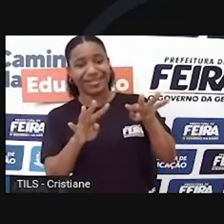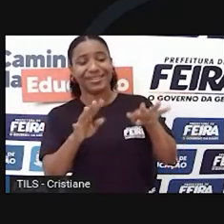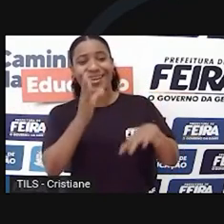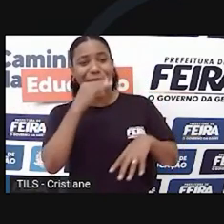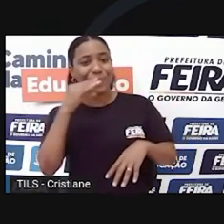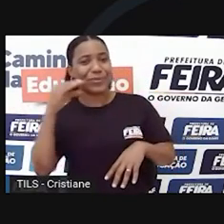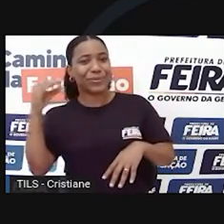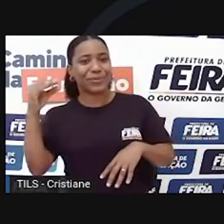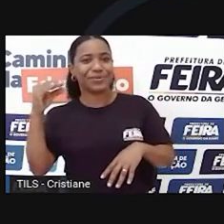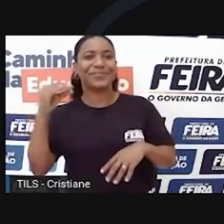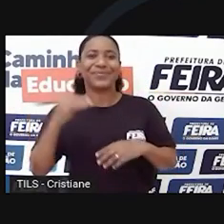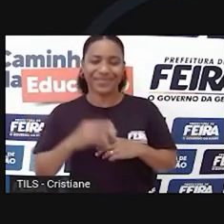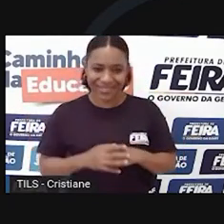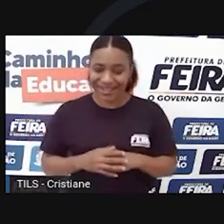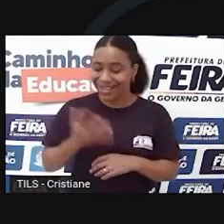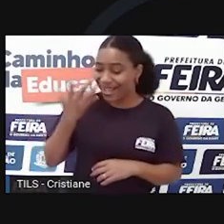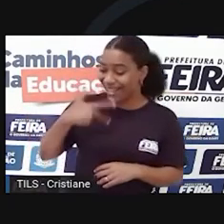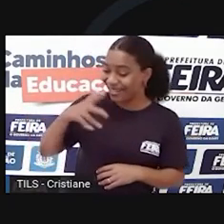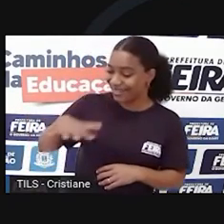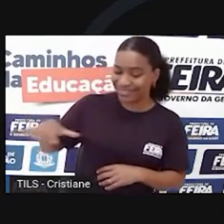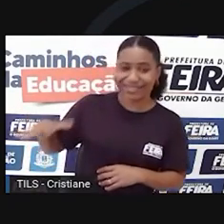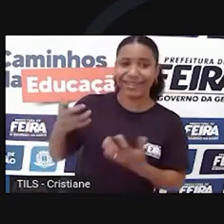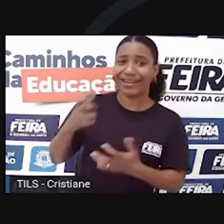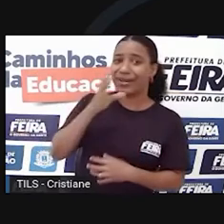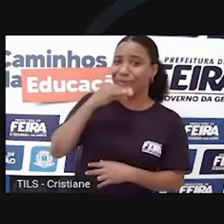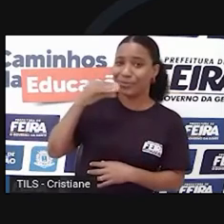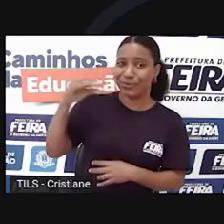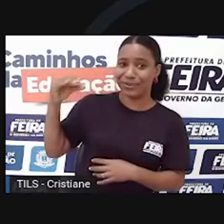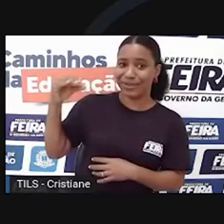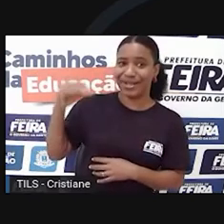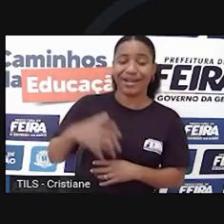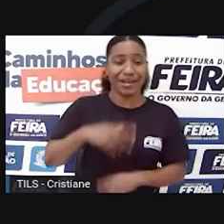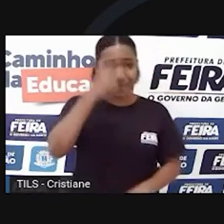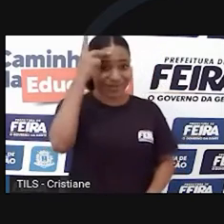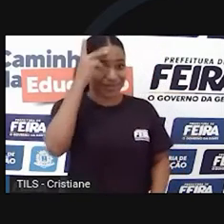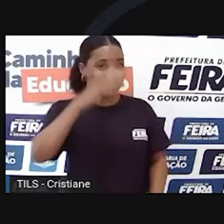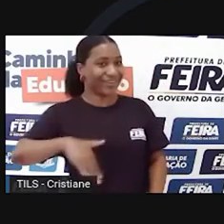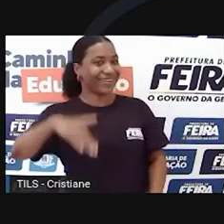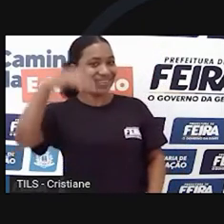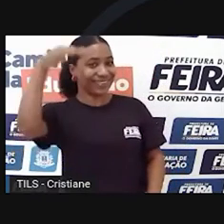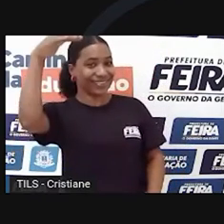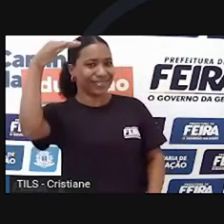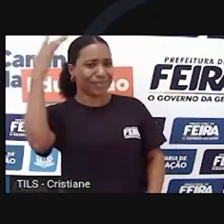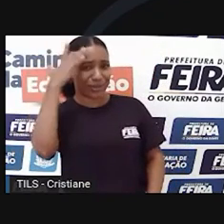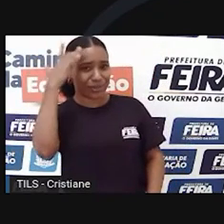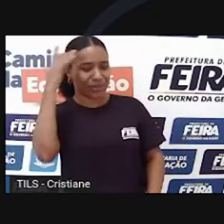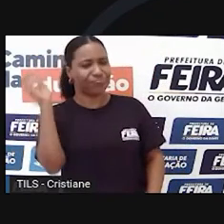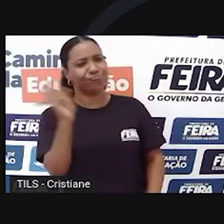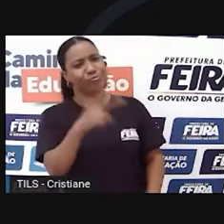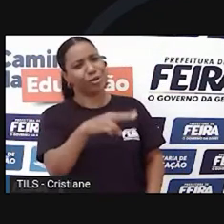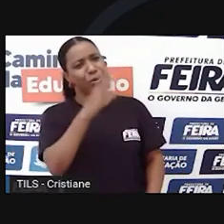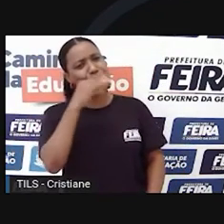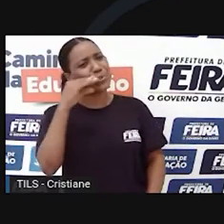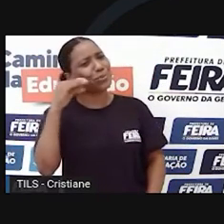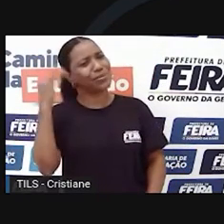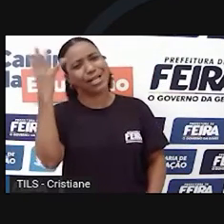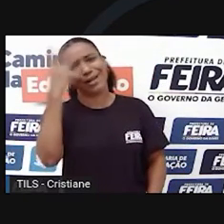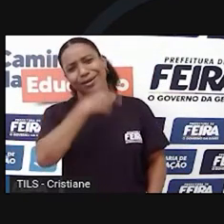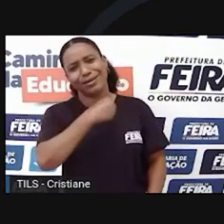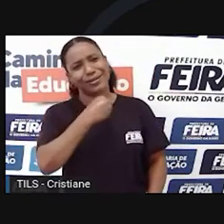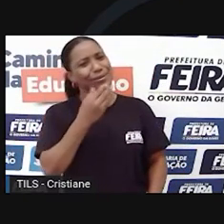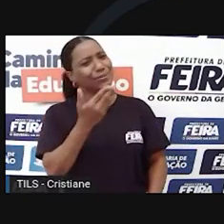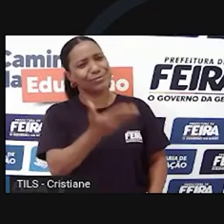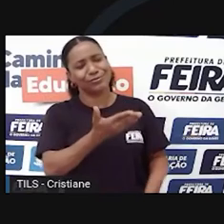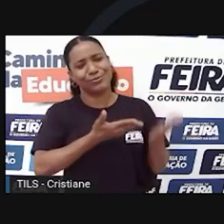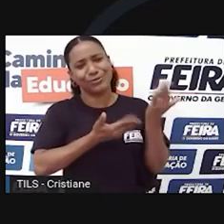queria ser adolescente. O tiozinho, a pessoa mais velha, morre de inveja da liberdade da adolescência, da beleza da adolescência. O adolescente não